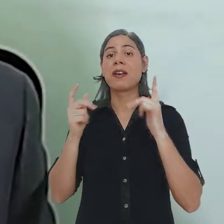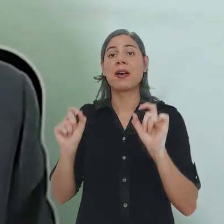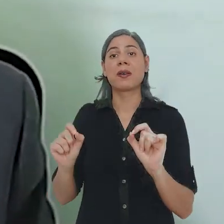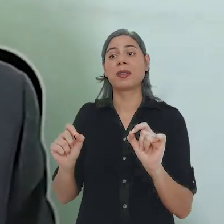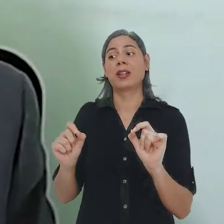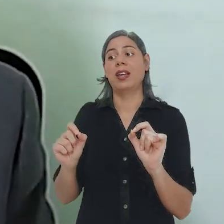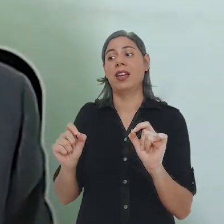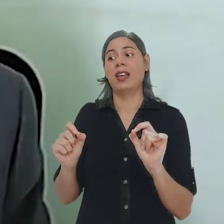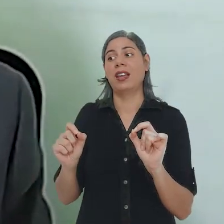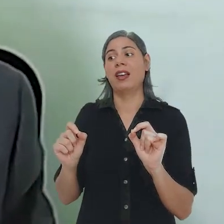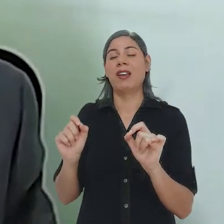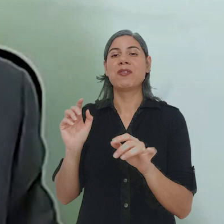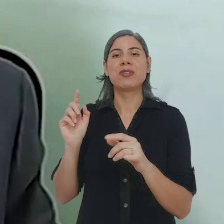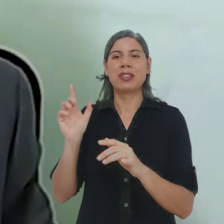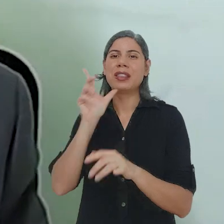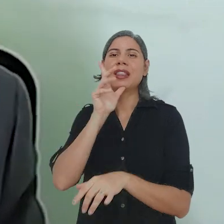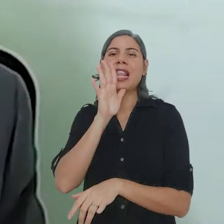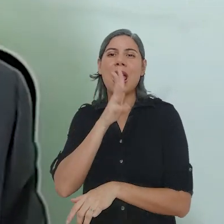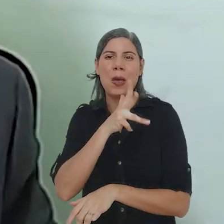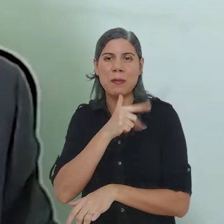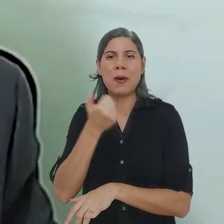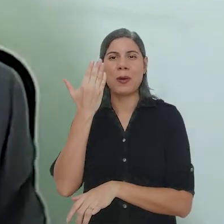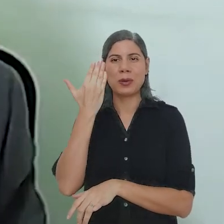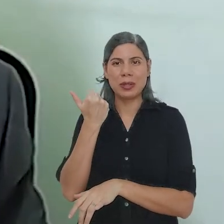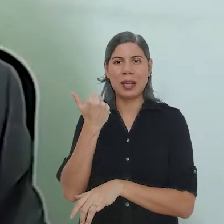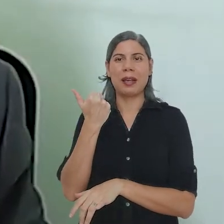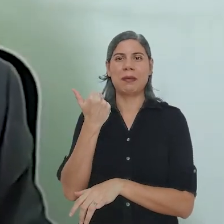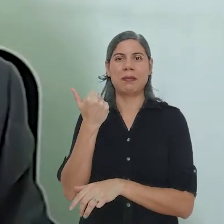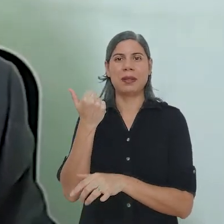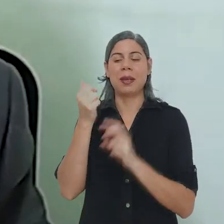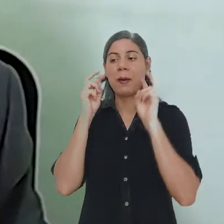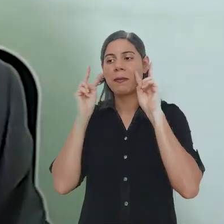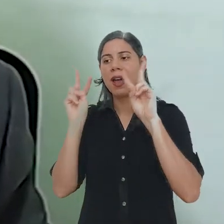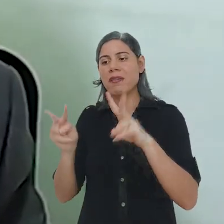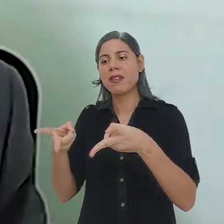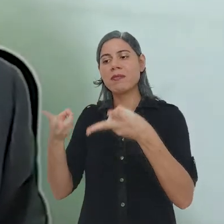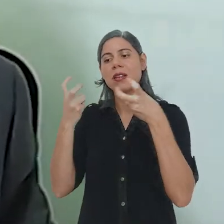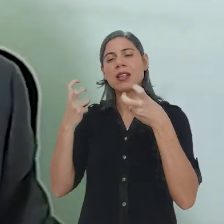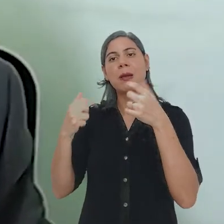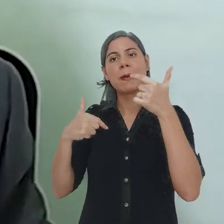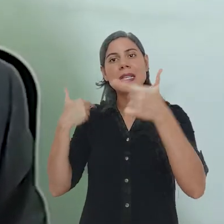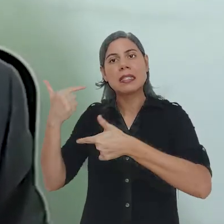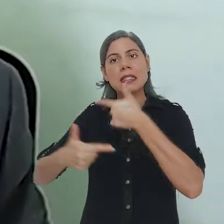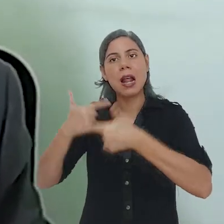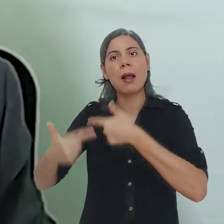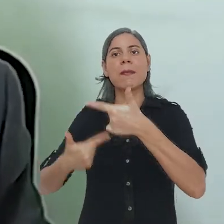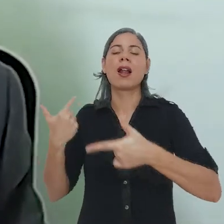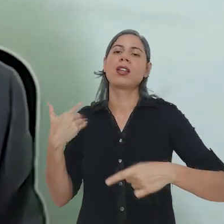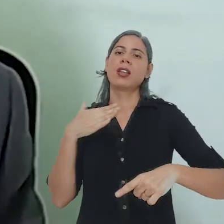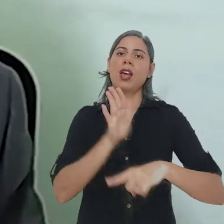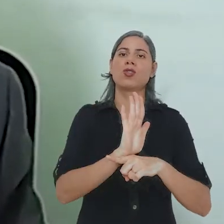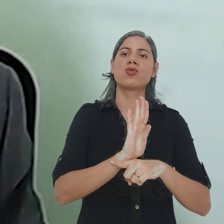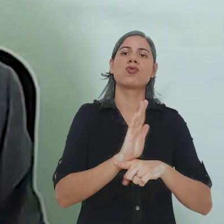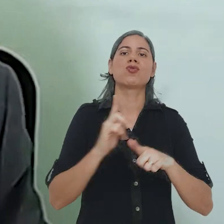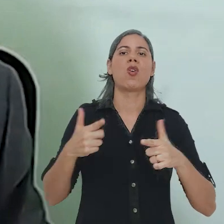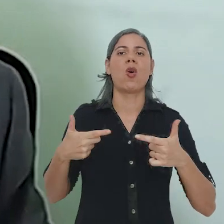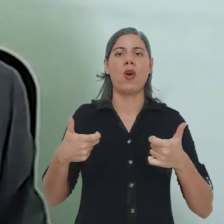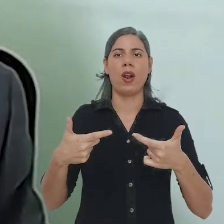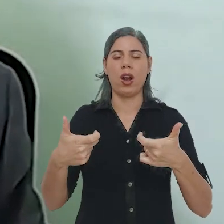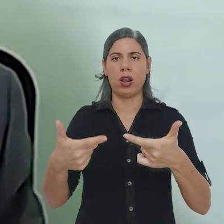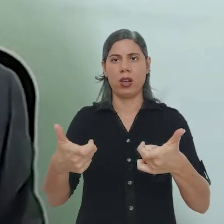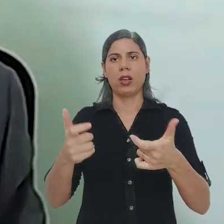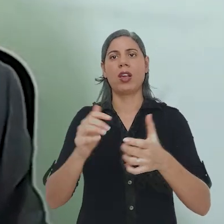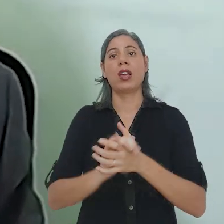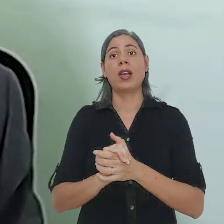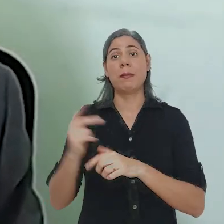considero que foi uma forma, vamos dizer assim, tardia de reconhecer um serviço que auxiliou na causa da guerra e